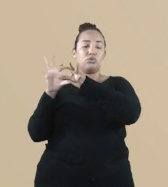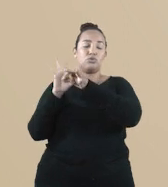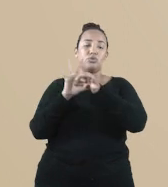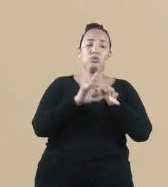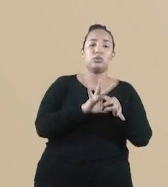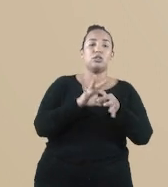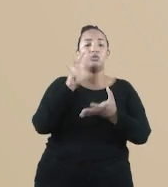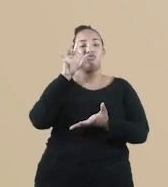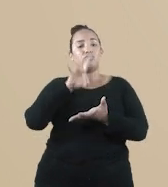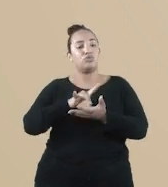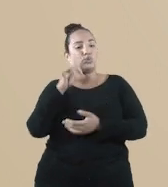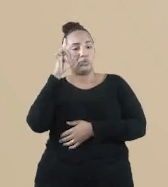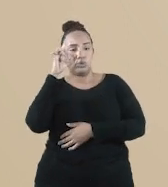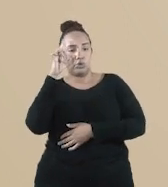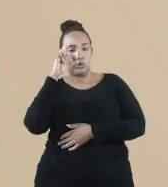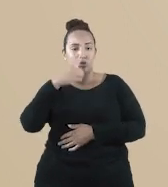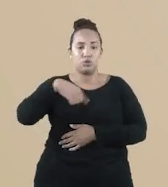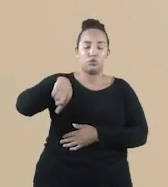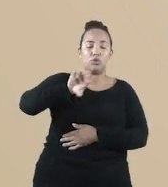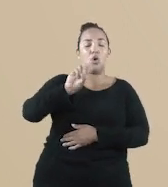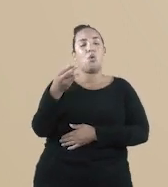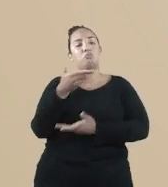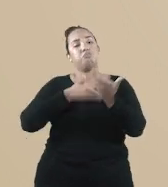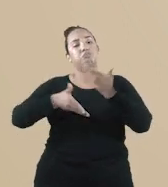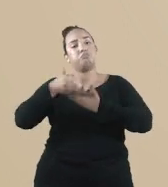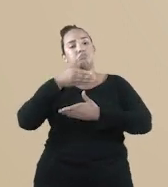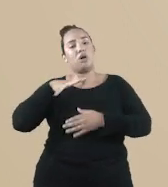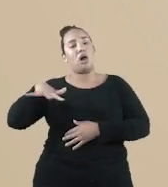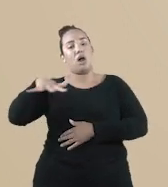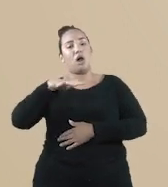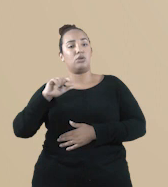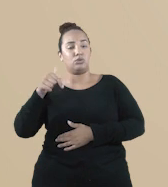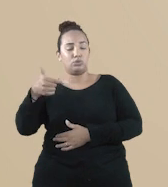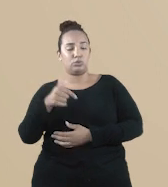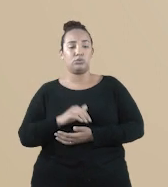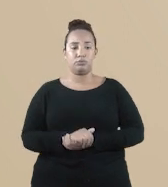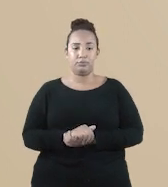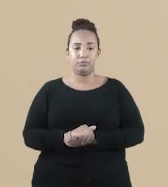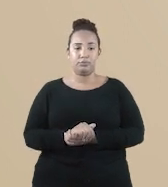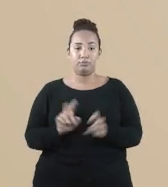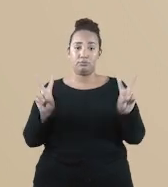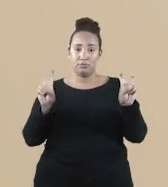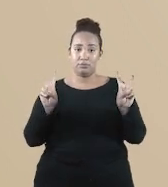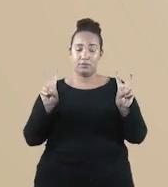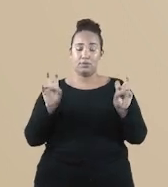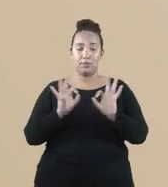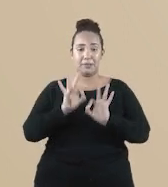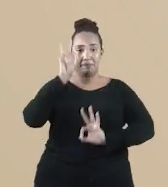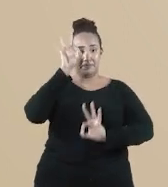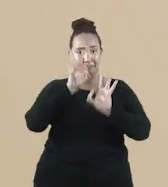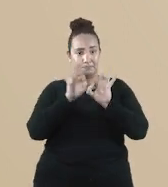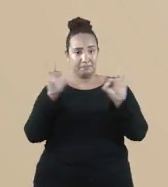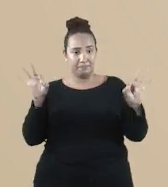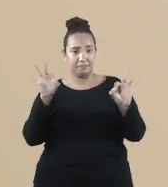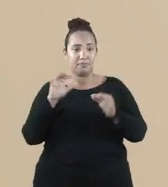oriundos de situações reais ou relacionadas às outras áreas de conhecimento. A unidade temática é grandezas e medidas